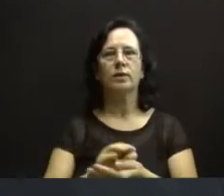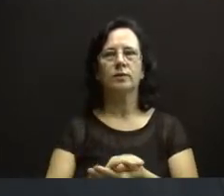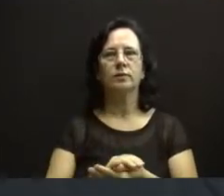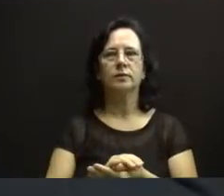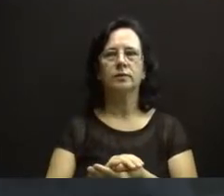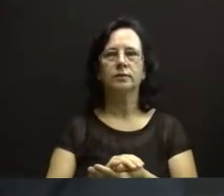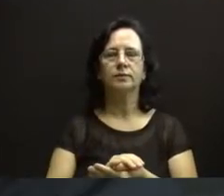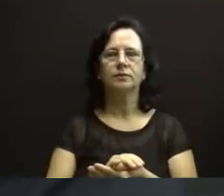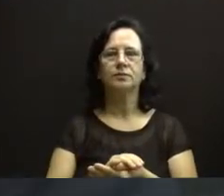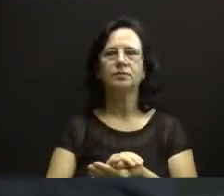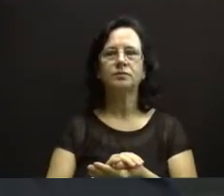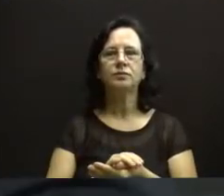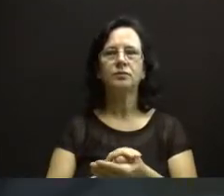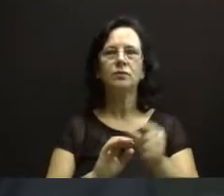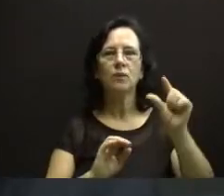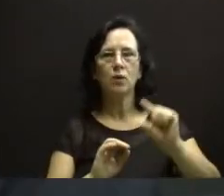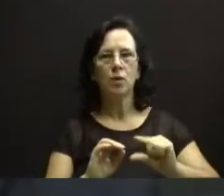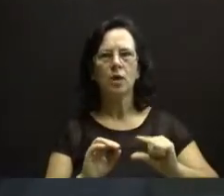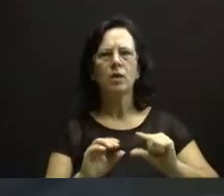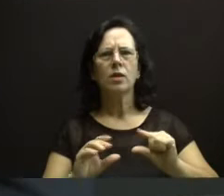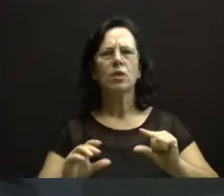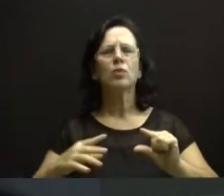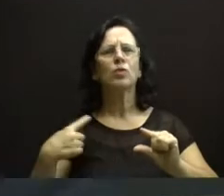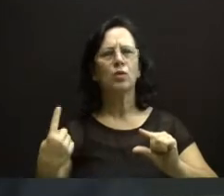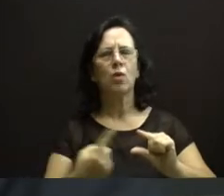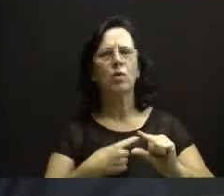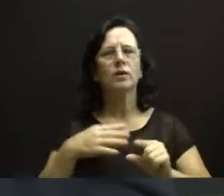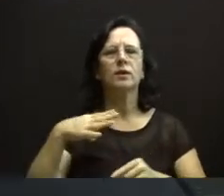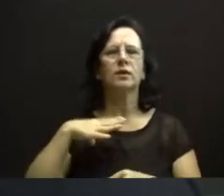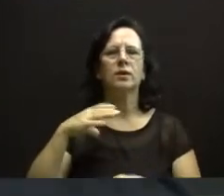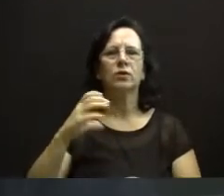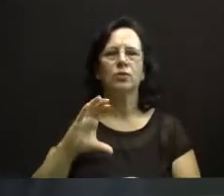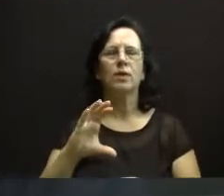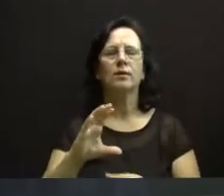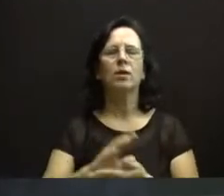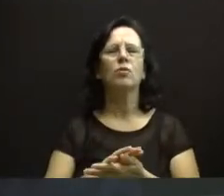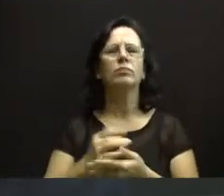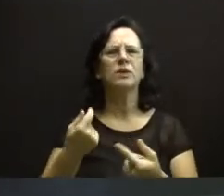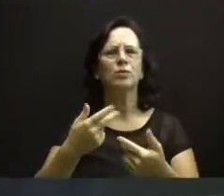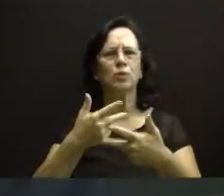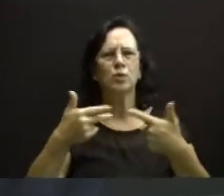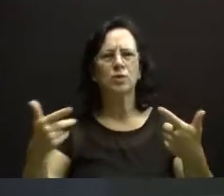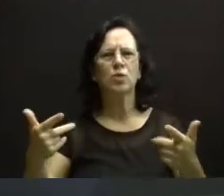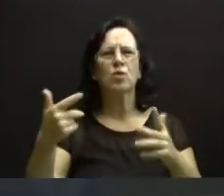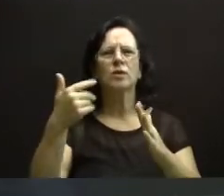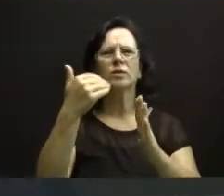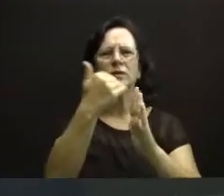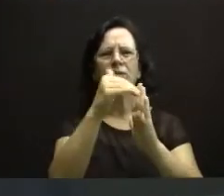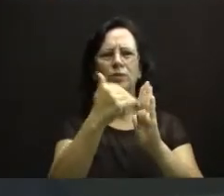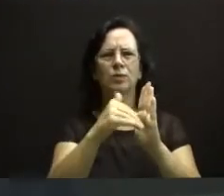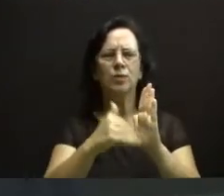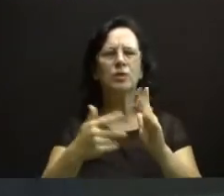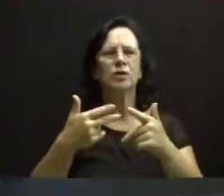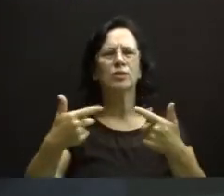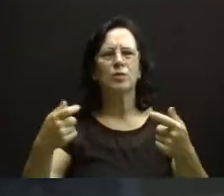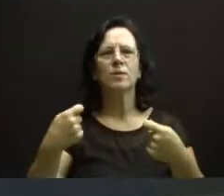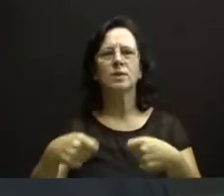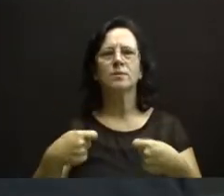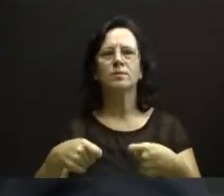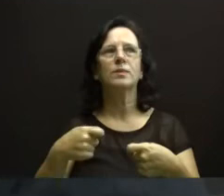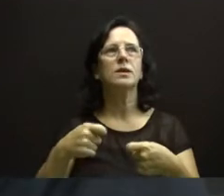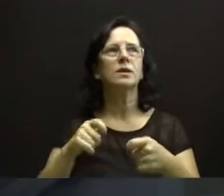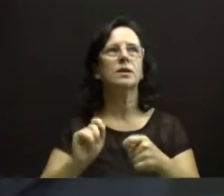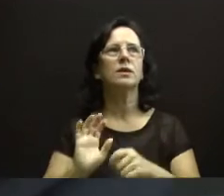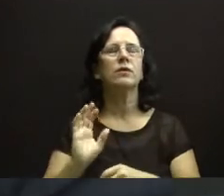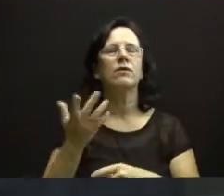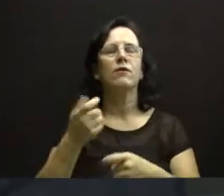aumento é muito pequena devido à demanda do município como você mesmo disse tem muitos problemas tem muitas coisas a serem feitas acaba